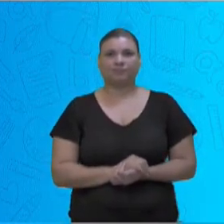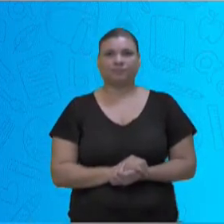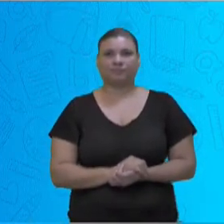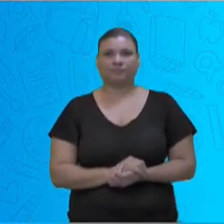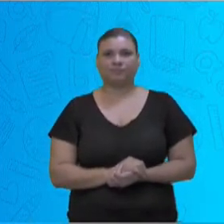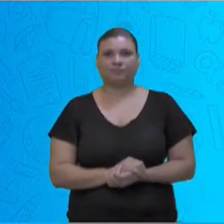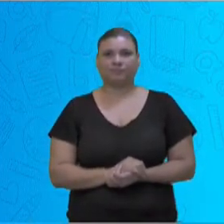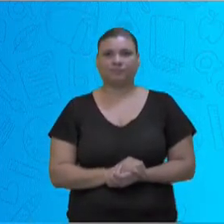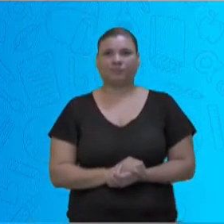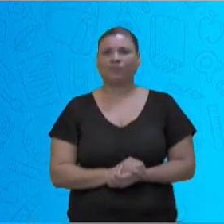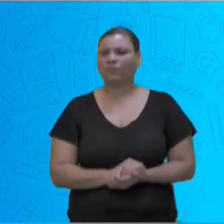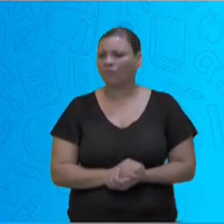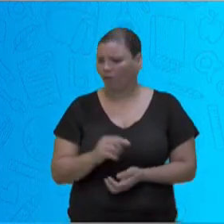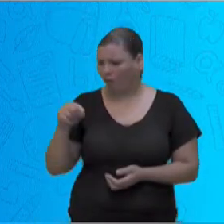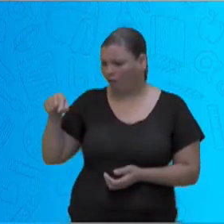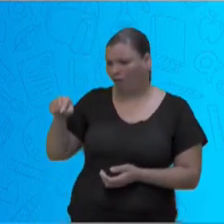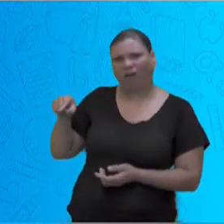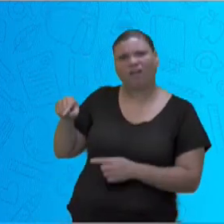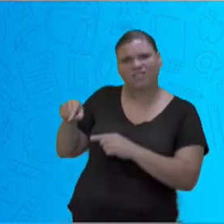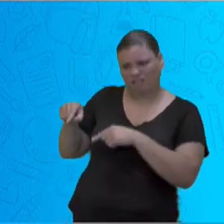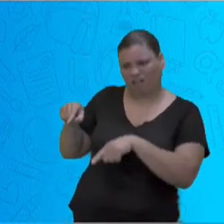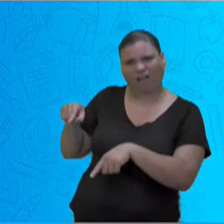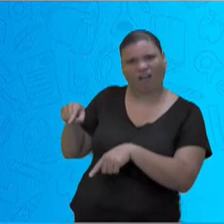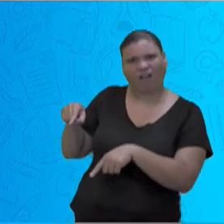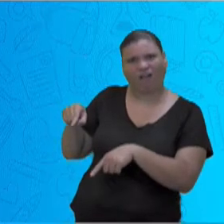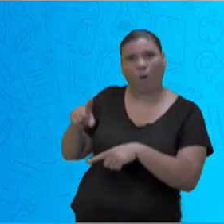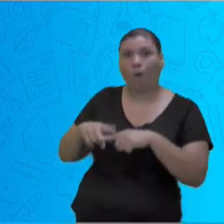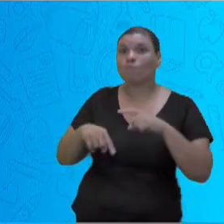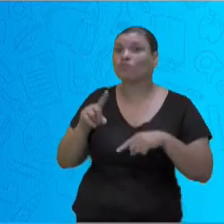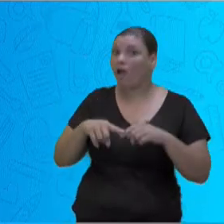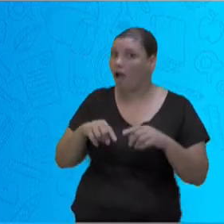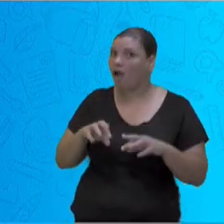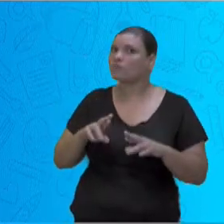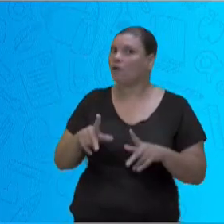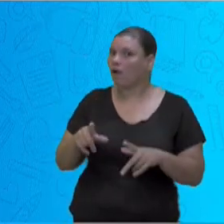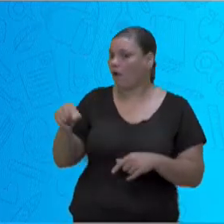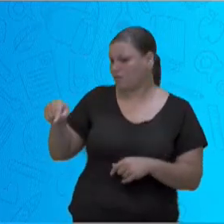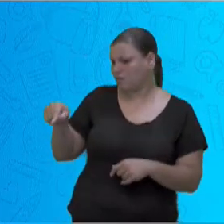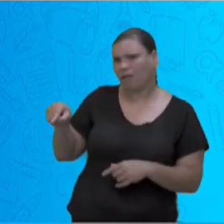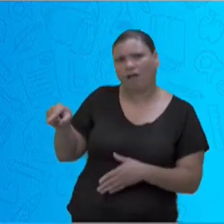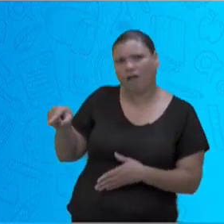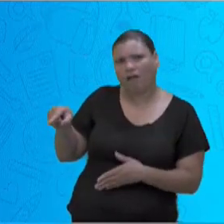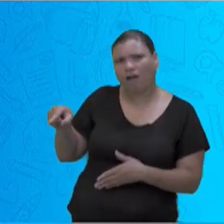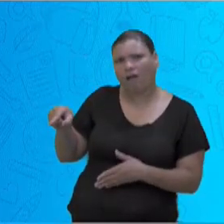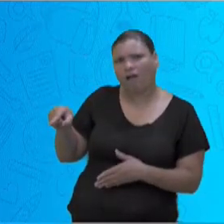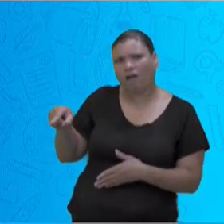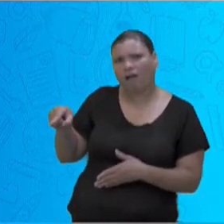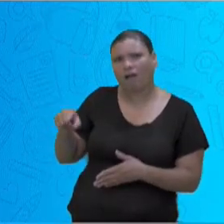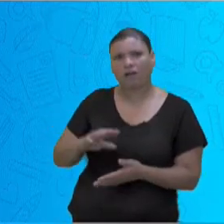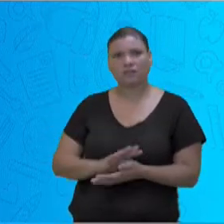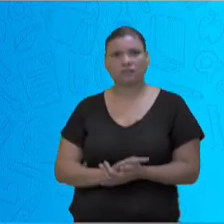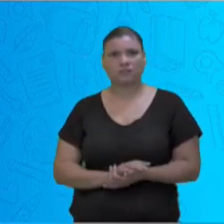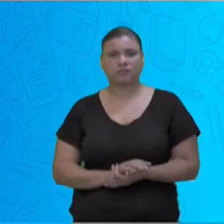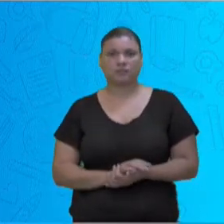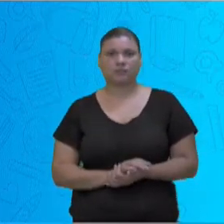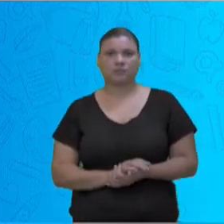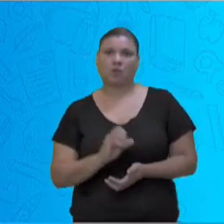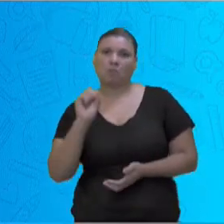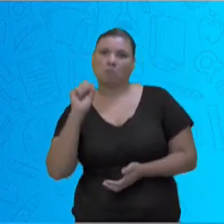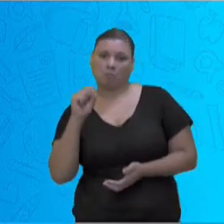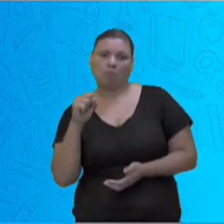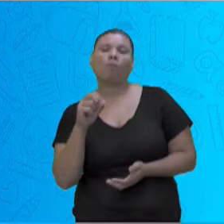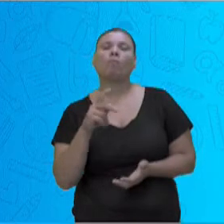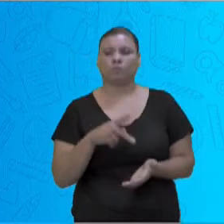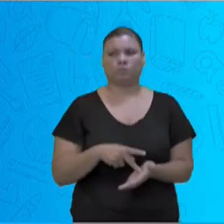é isto. Yes, it is. Ou no, is it